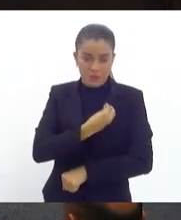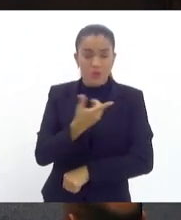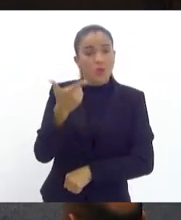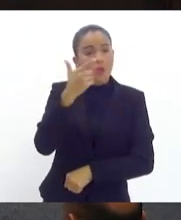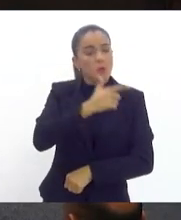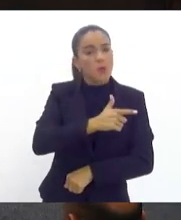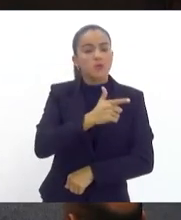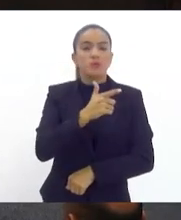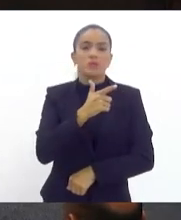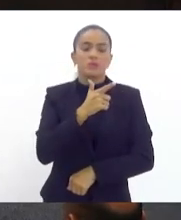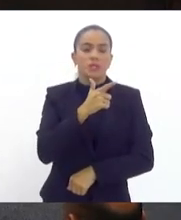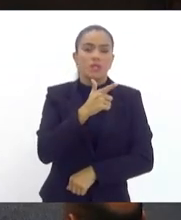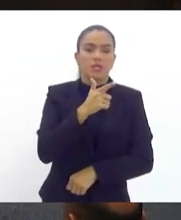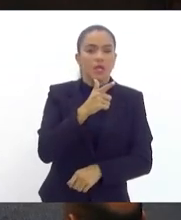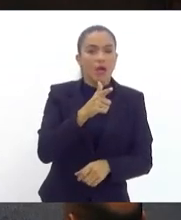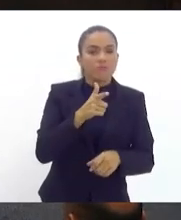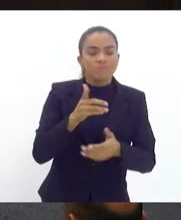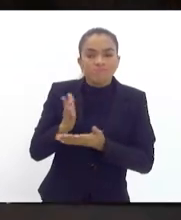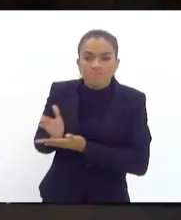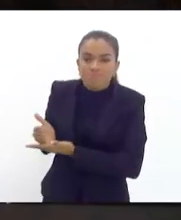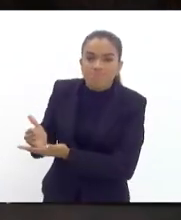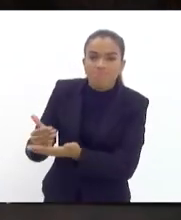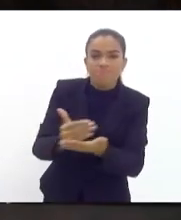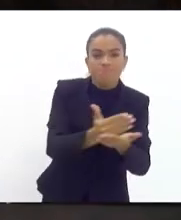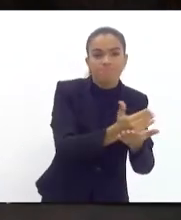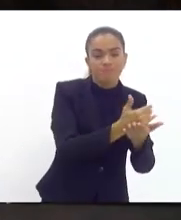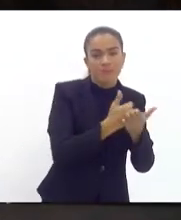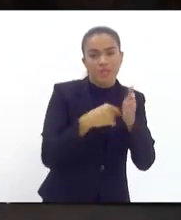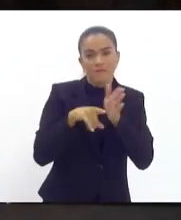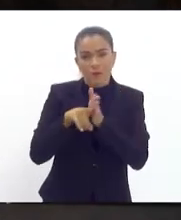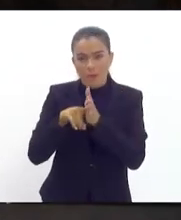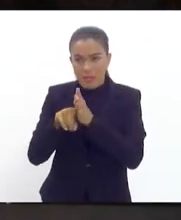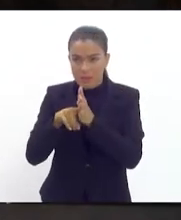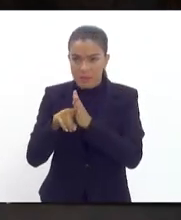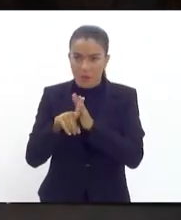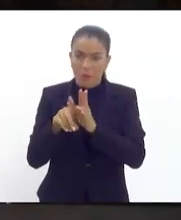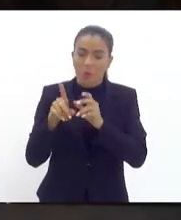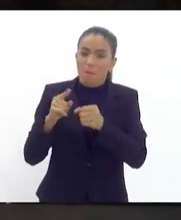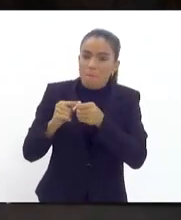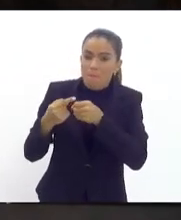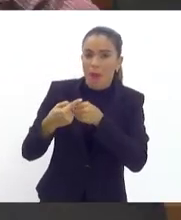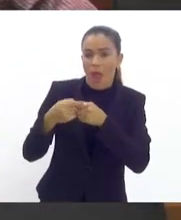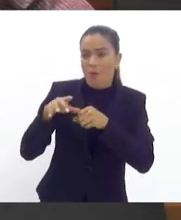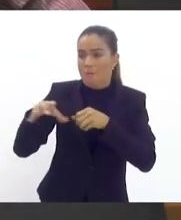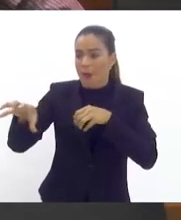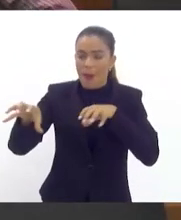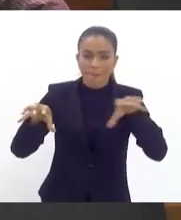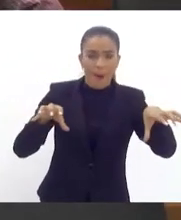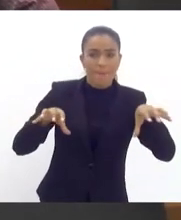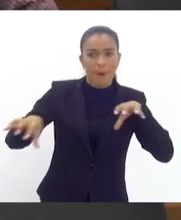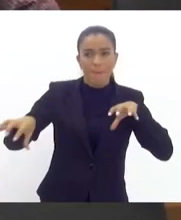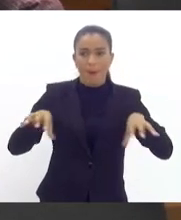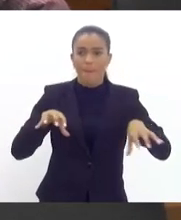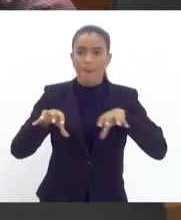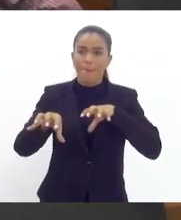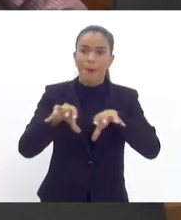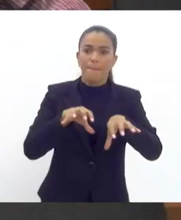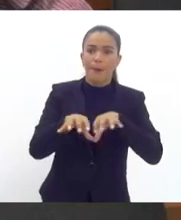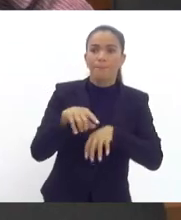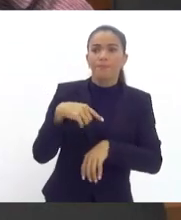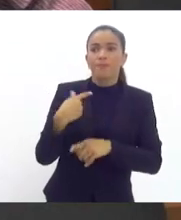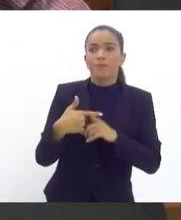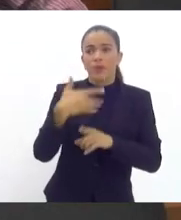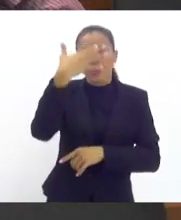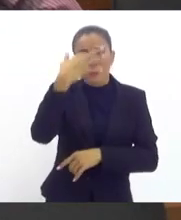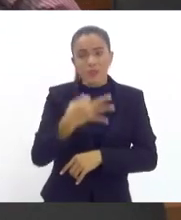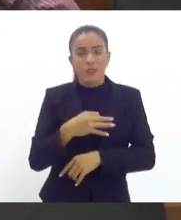esse esse raio-x bairro por bairro fico meu apelo que a gente possa fazer e da ênfase a esse procedimento Até porque eu tenho